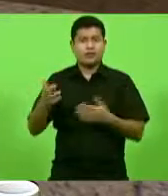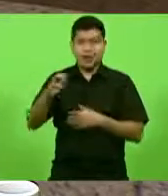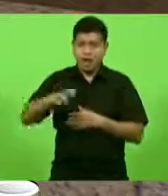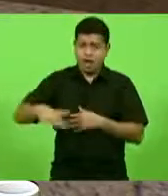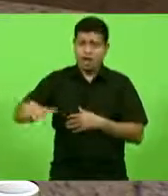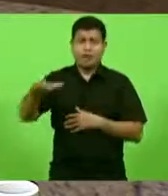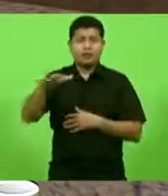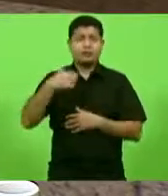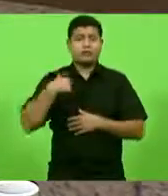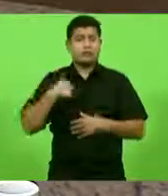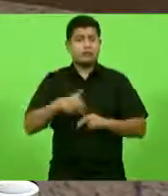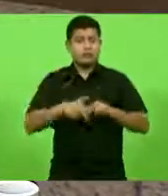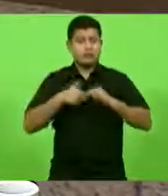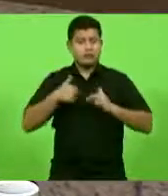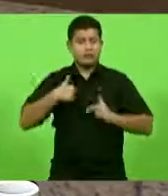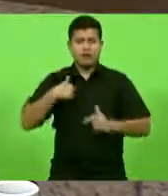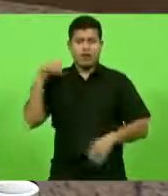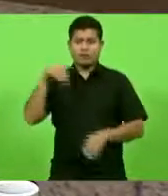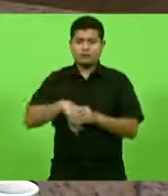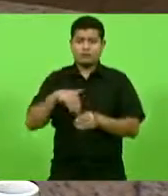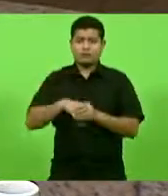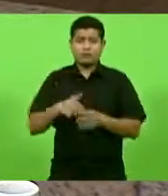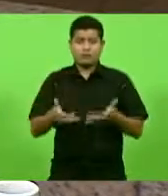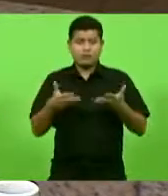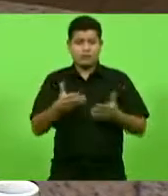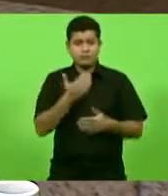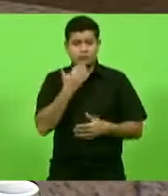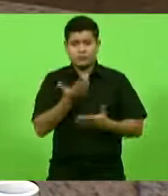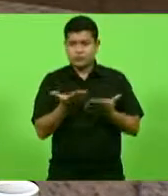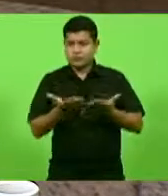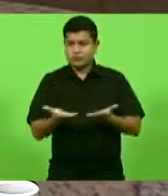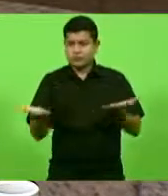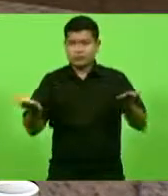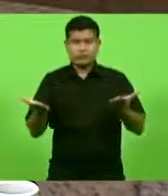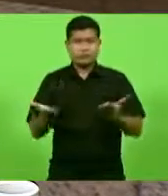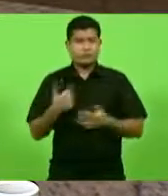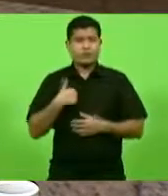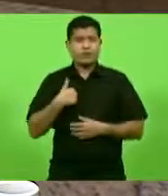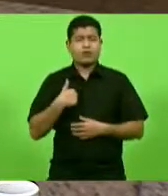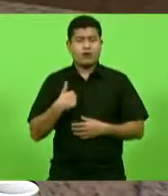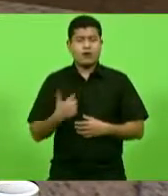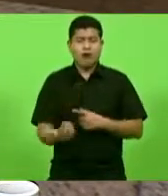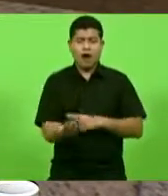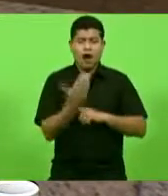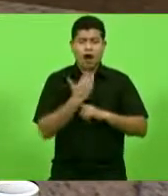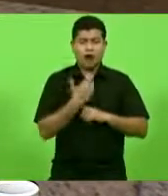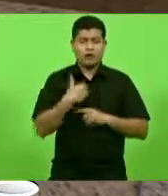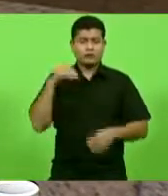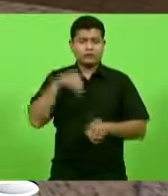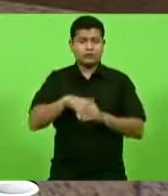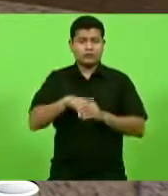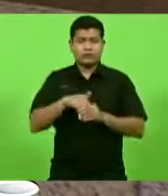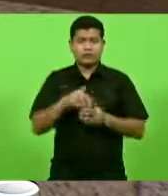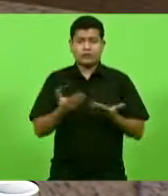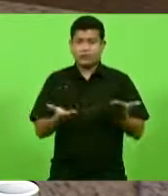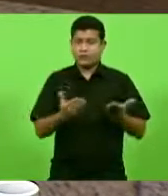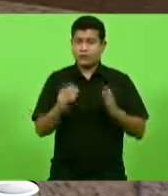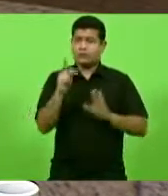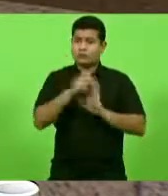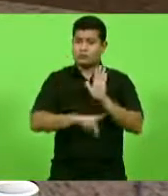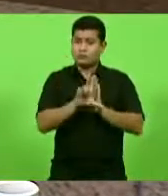muita alegria de estar aqui votando e quero muito pedir aos senhores parlamentares o apoio na votação dessa matéria. Mas aí quero